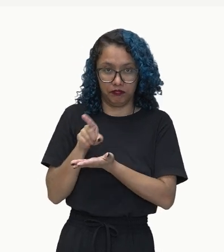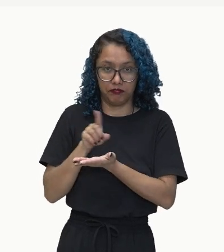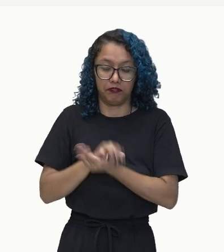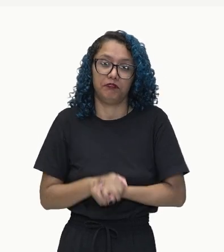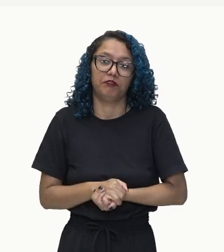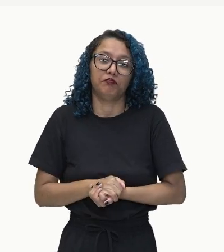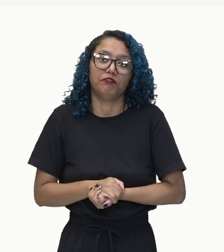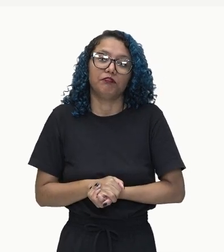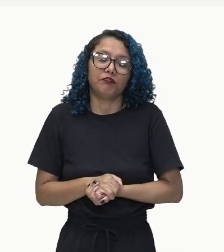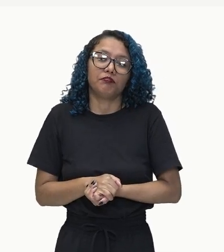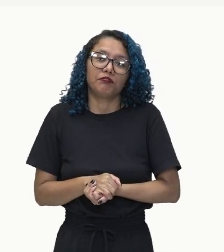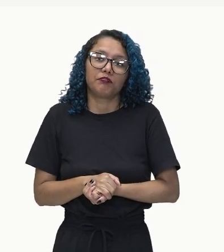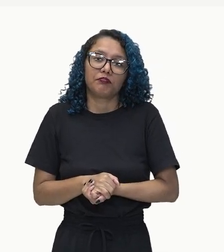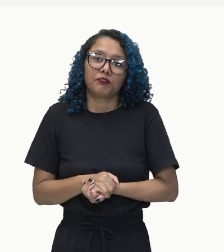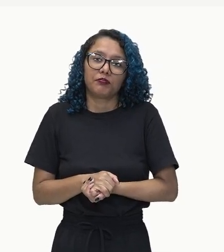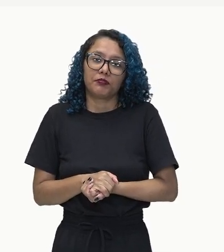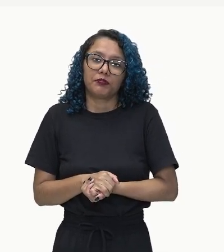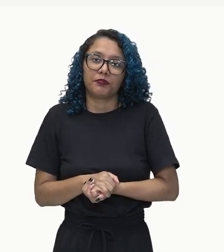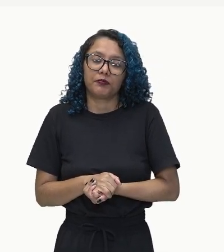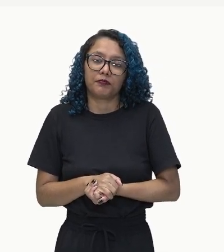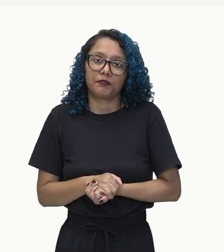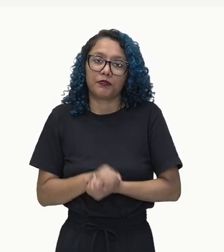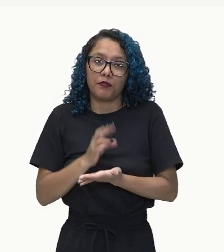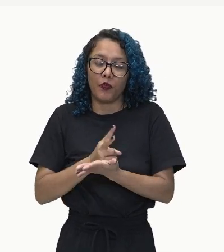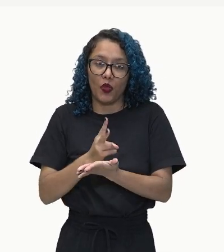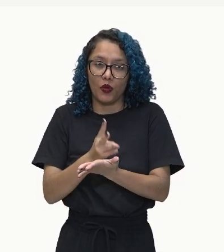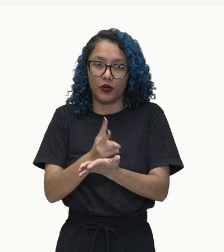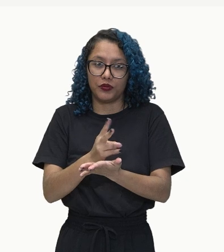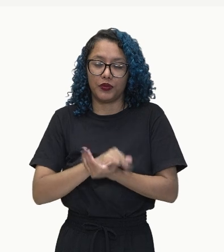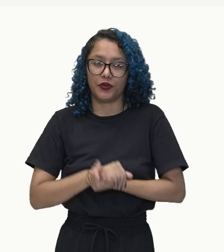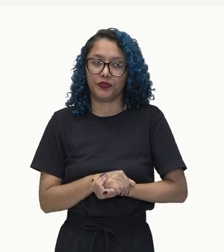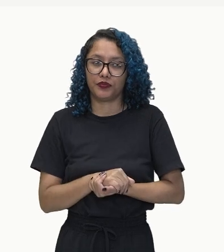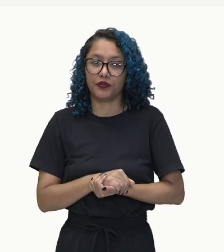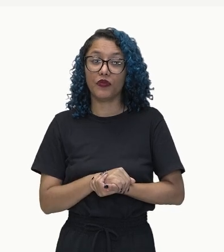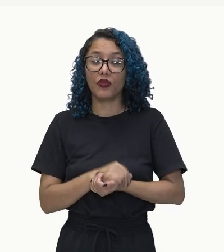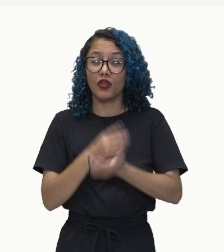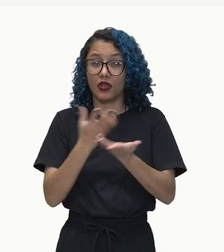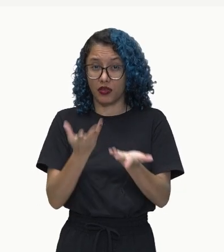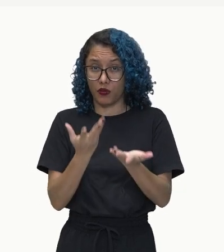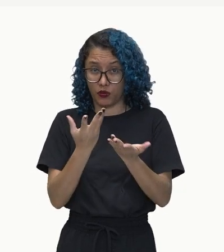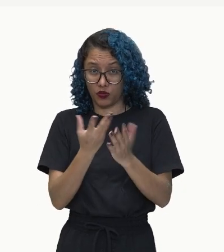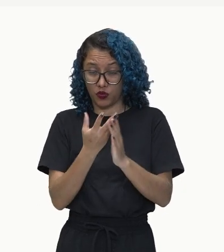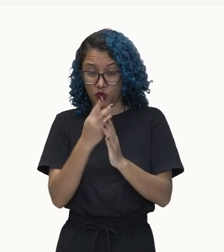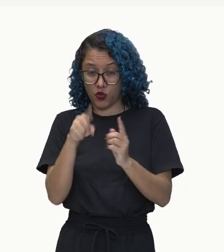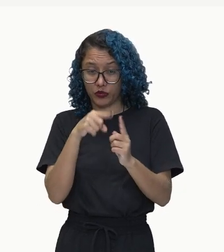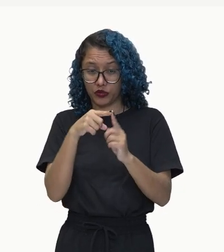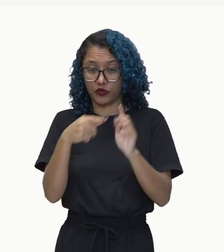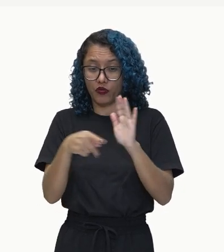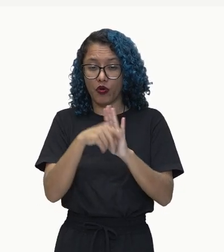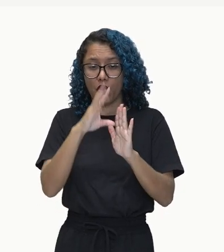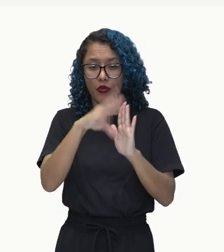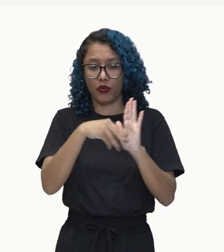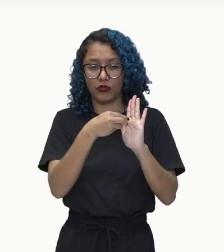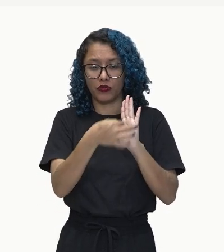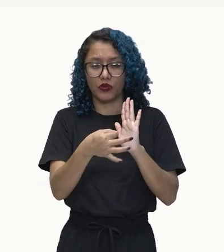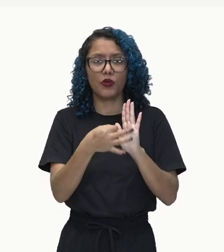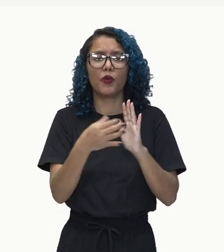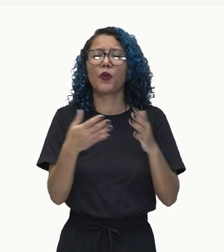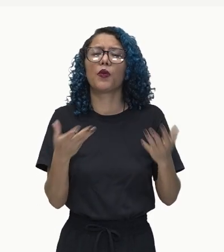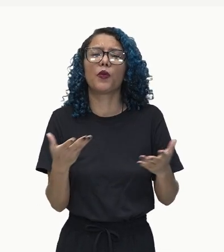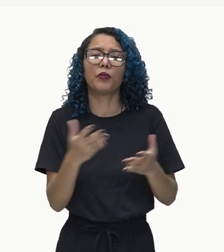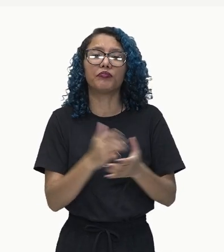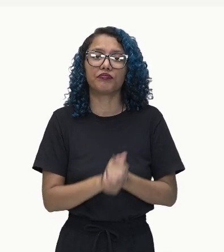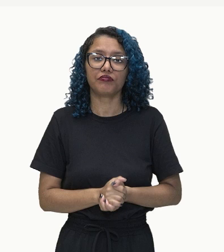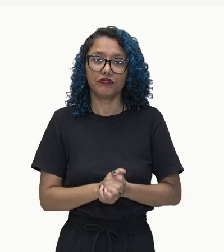a resenha? A resenha, ela tem o objetivo de divulgação,